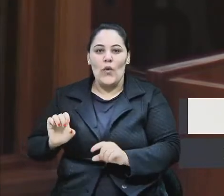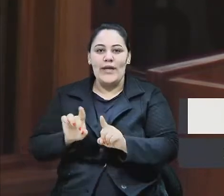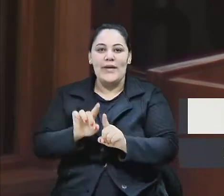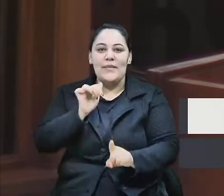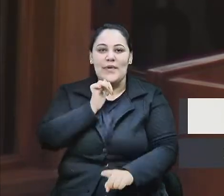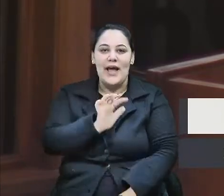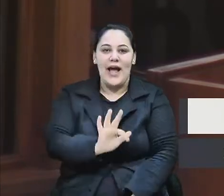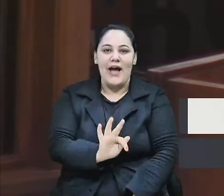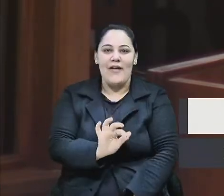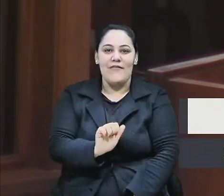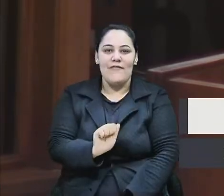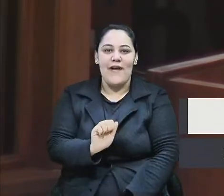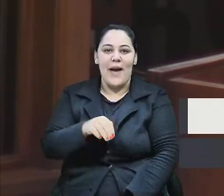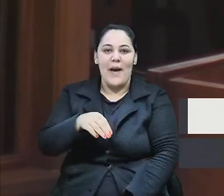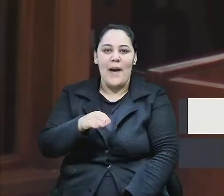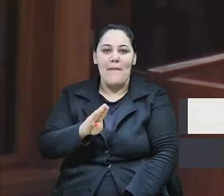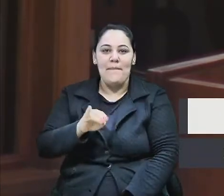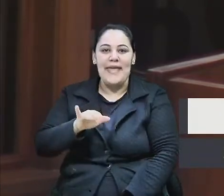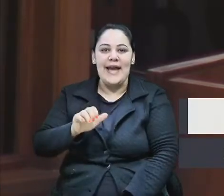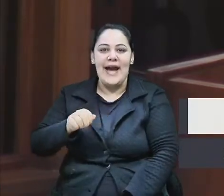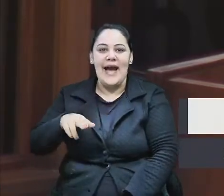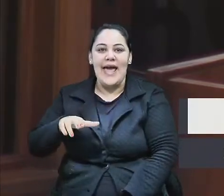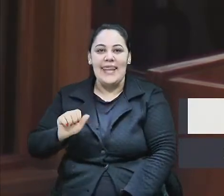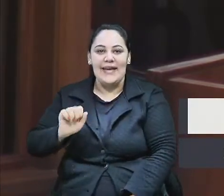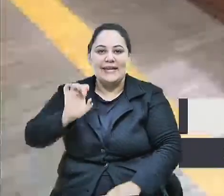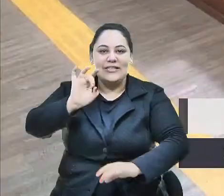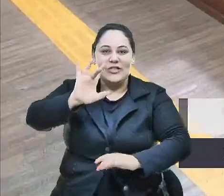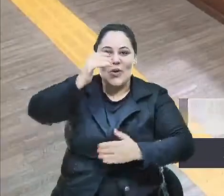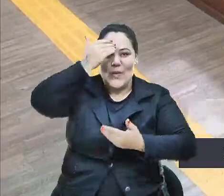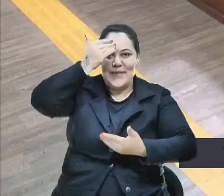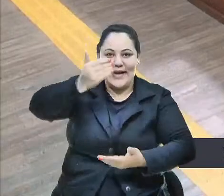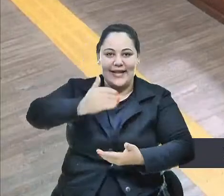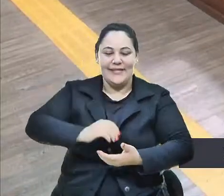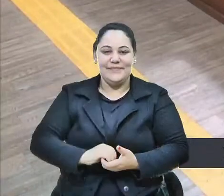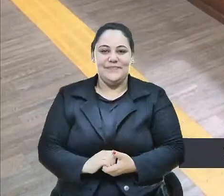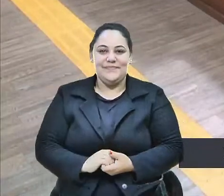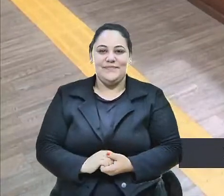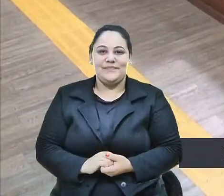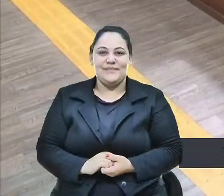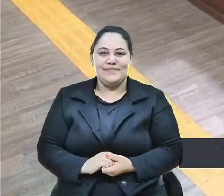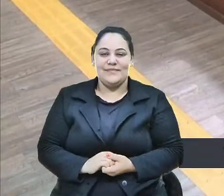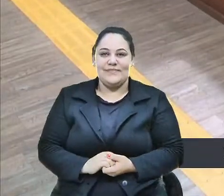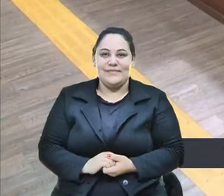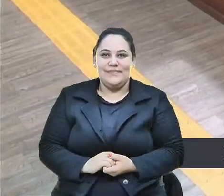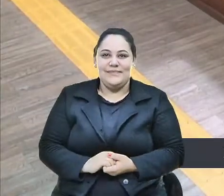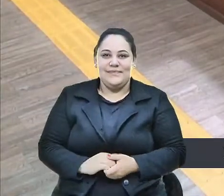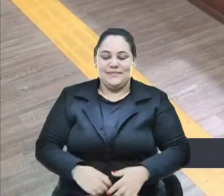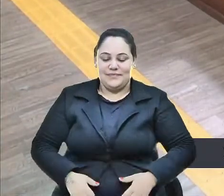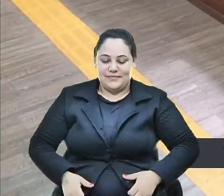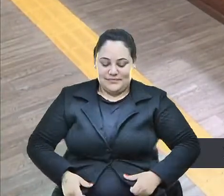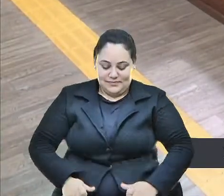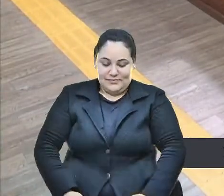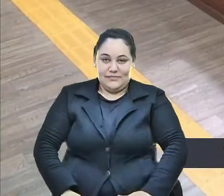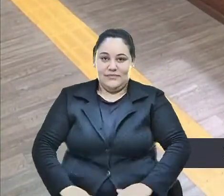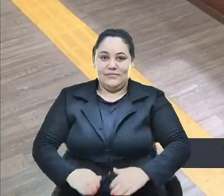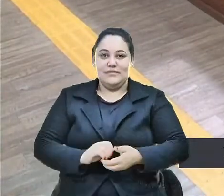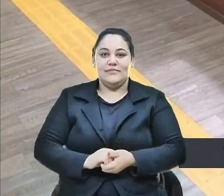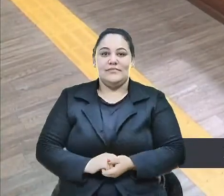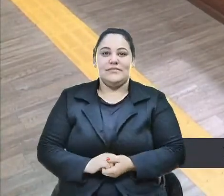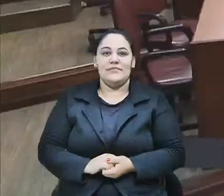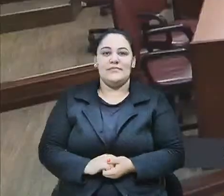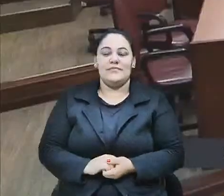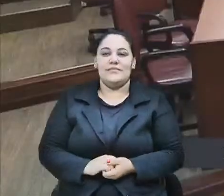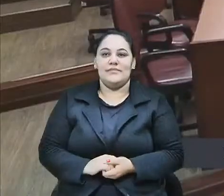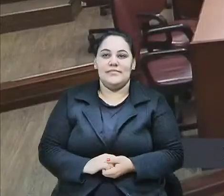Fabiana sem mim venturin era isso não muito obrigado Obrigado velocino ex com